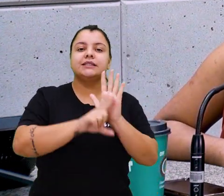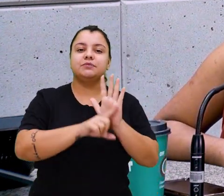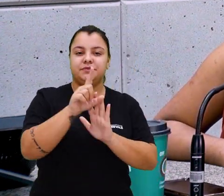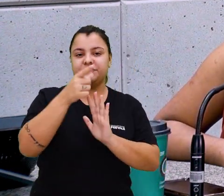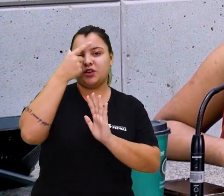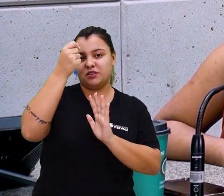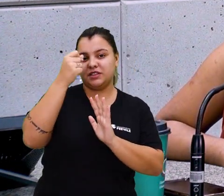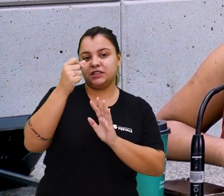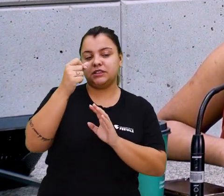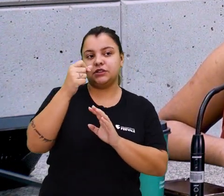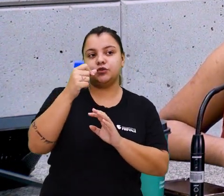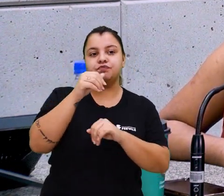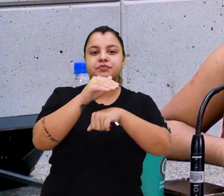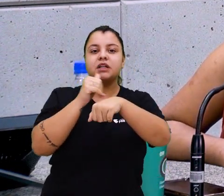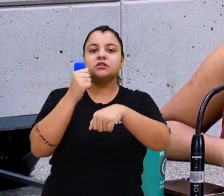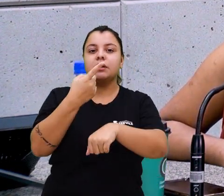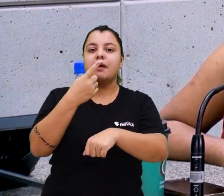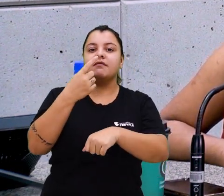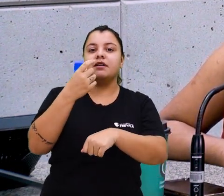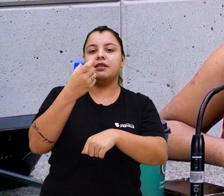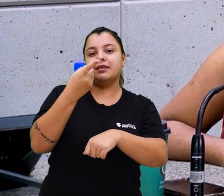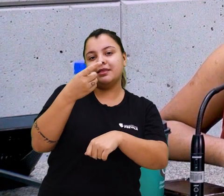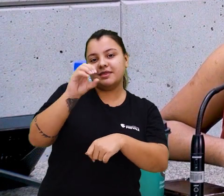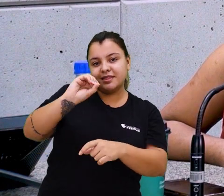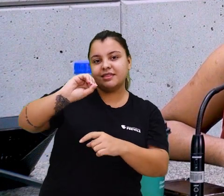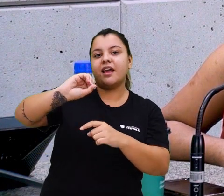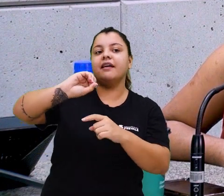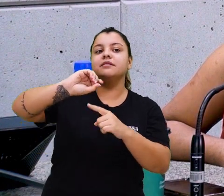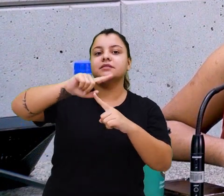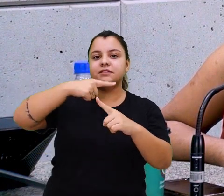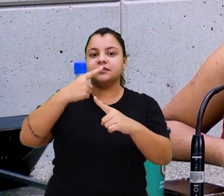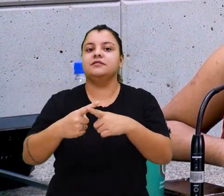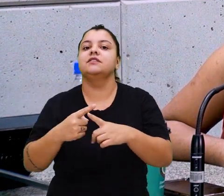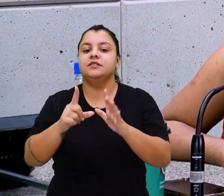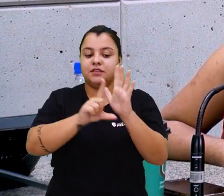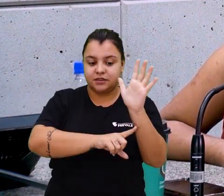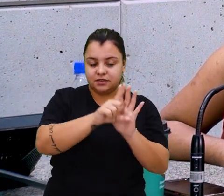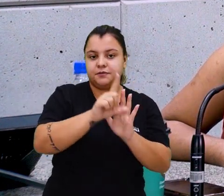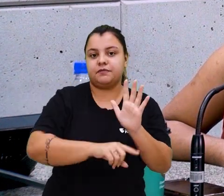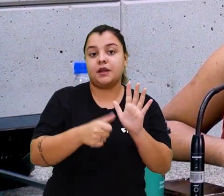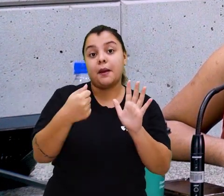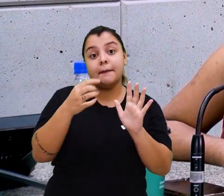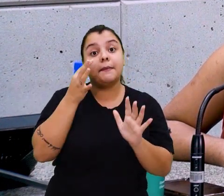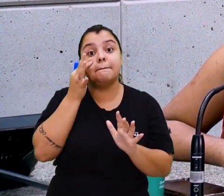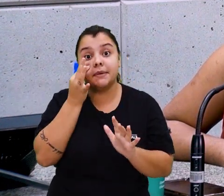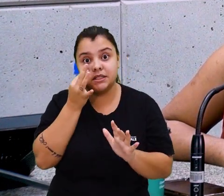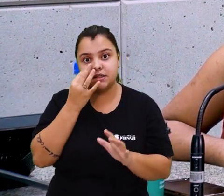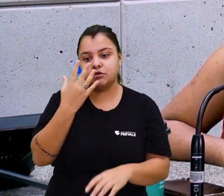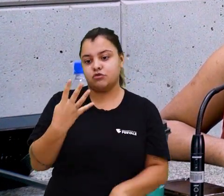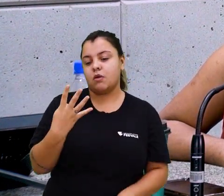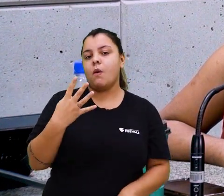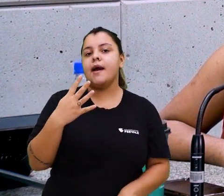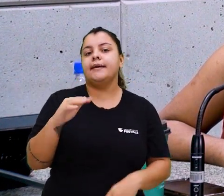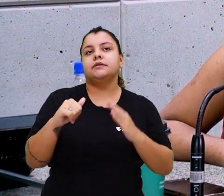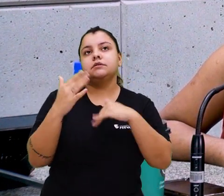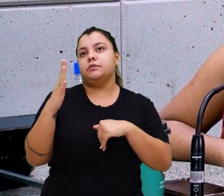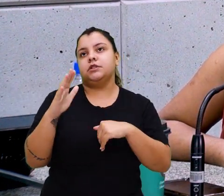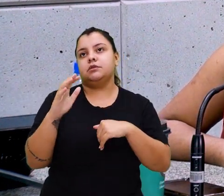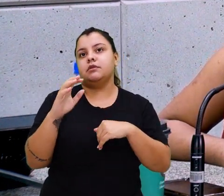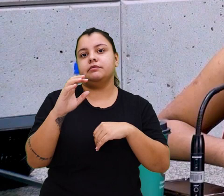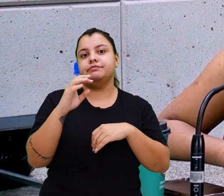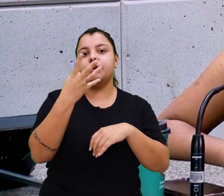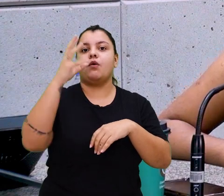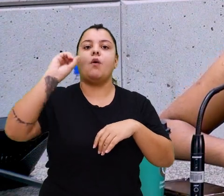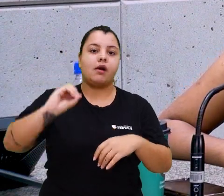10 vezes o número de vagas que é uma lista presencial Então tinha sei lá quatro vagas a chamavam 10 vezes esse número